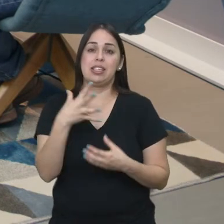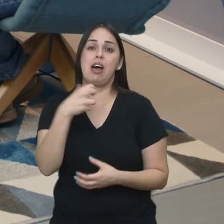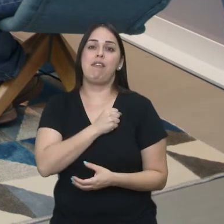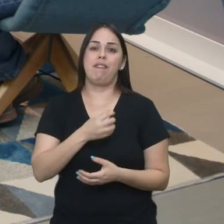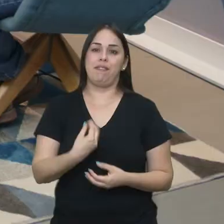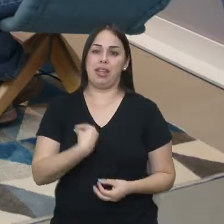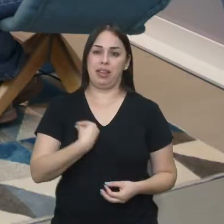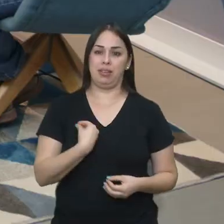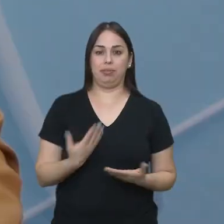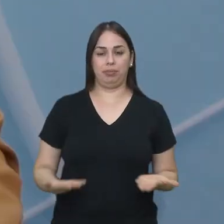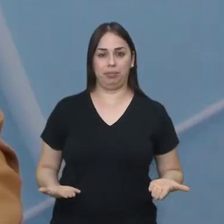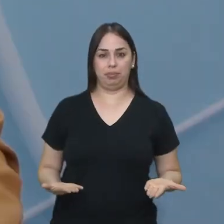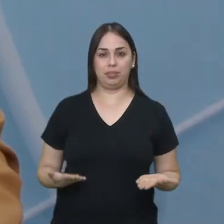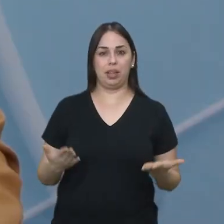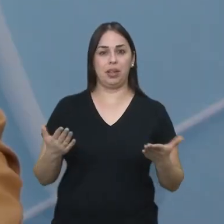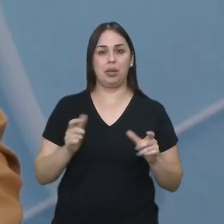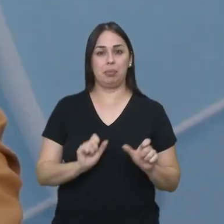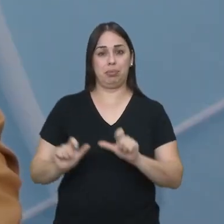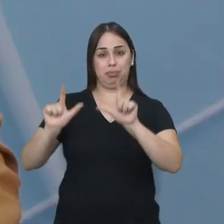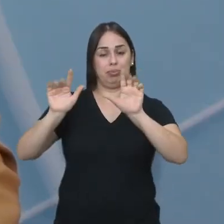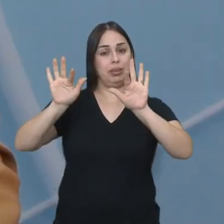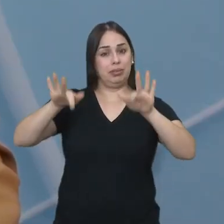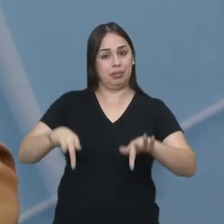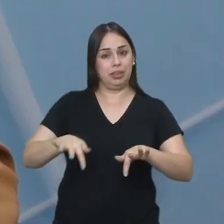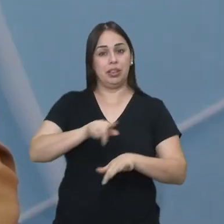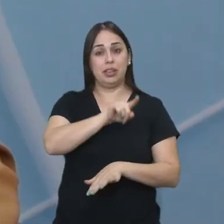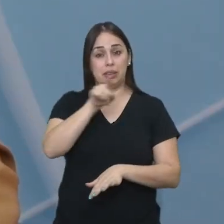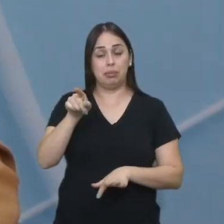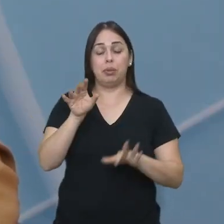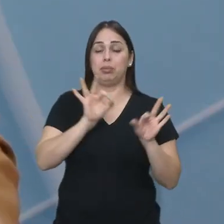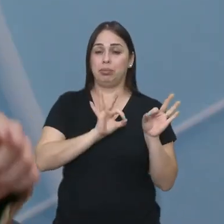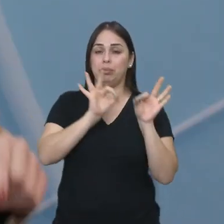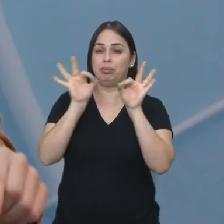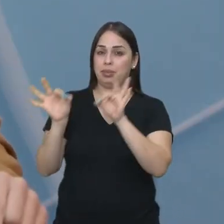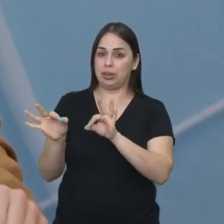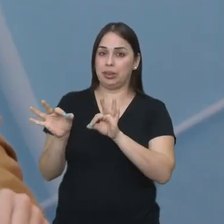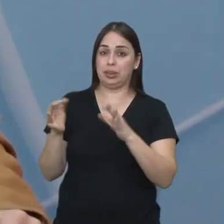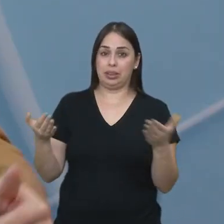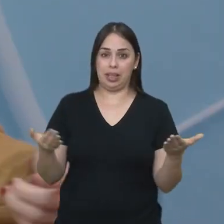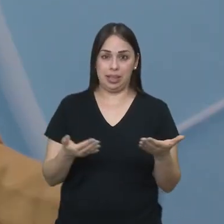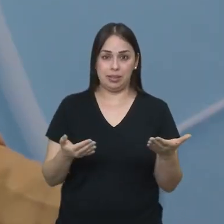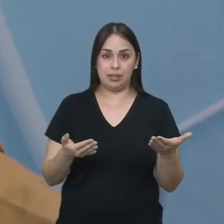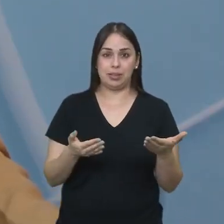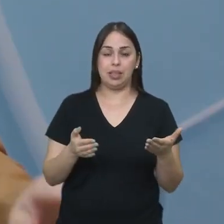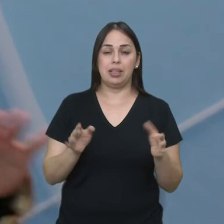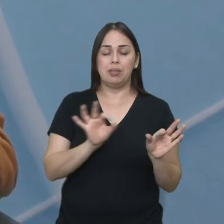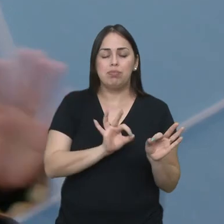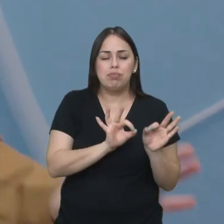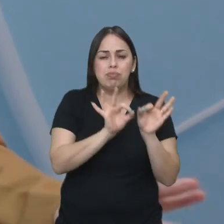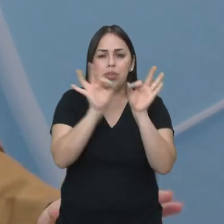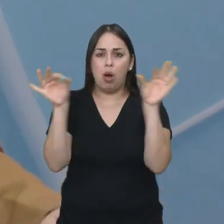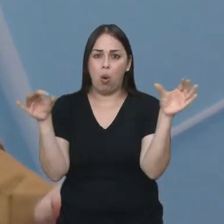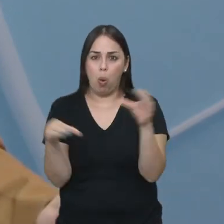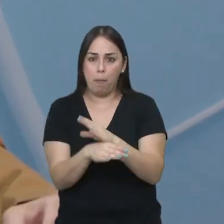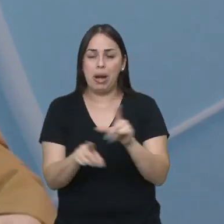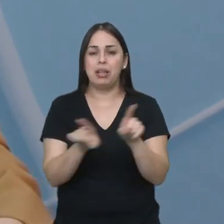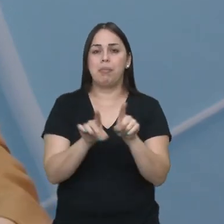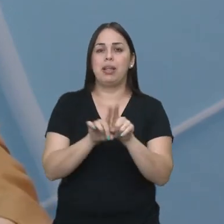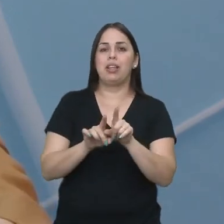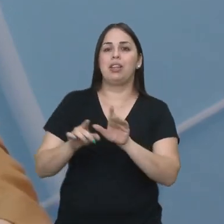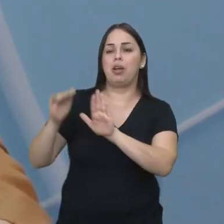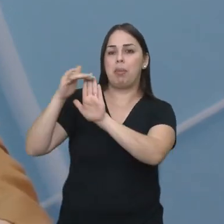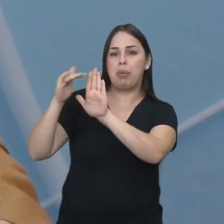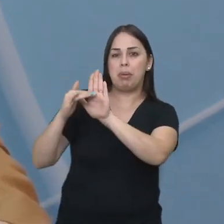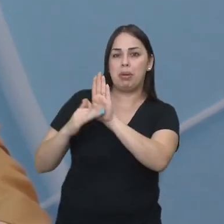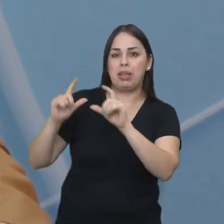isso sempre. E o Diálogos da Cidade fica por aqui. Você pode conferir esta edição na íntegra e toda a programação da TV